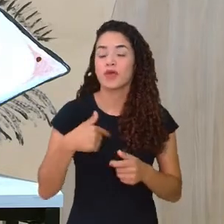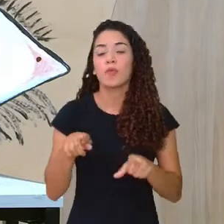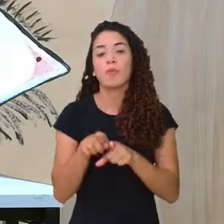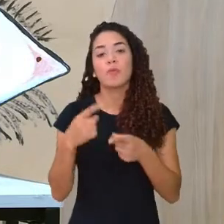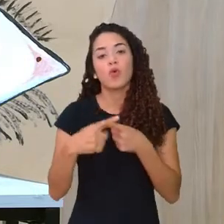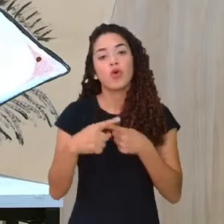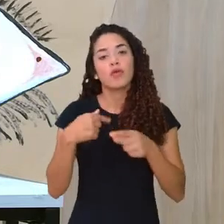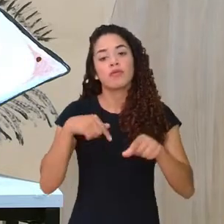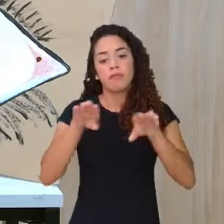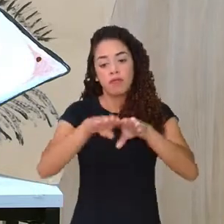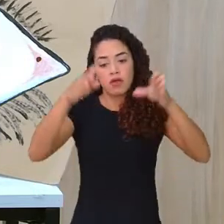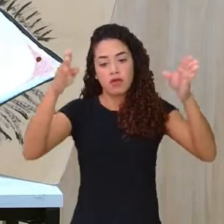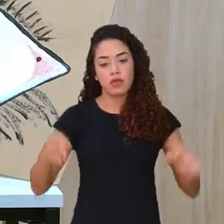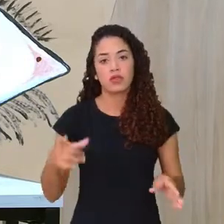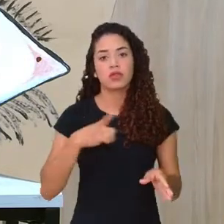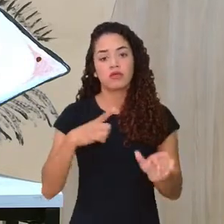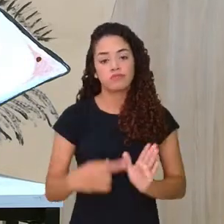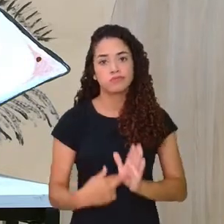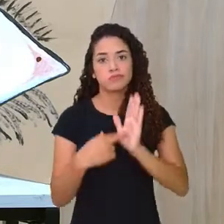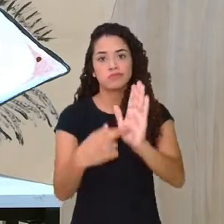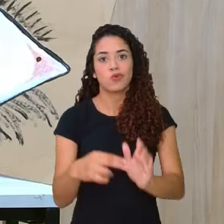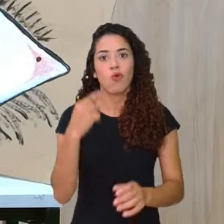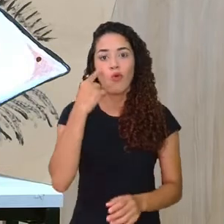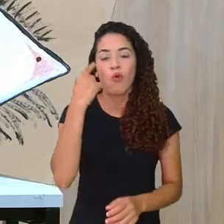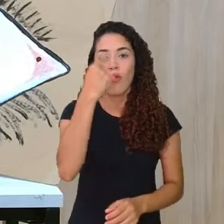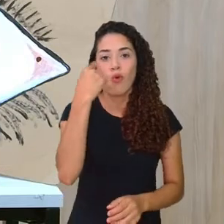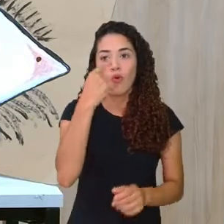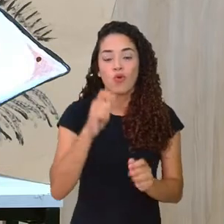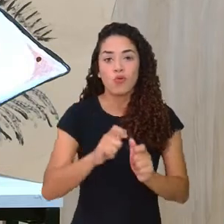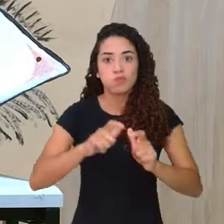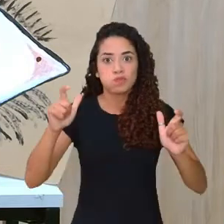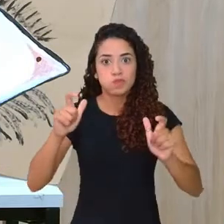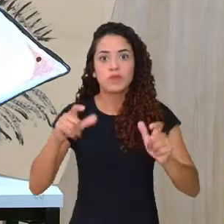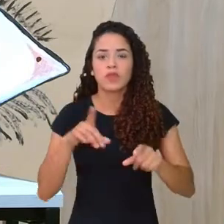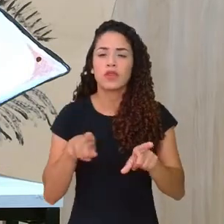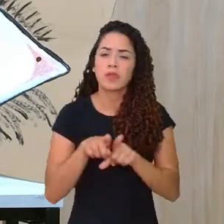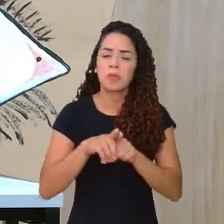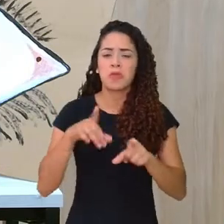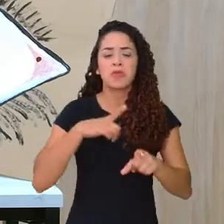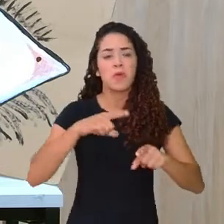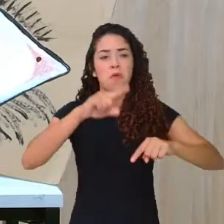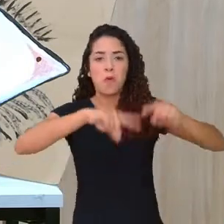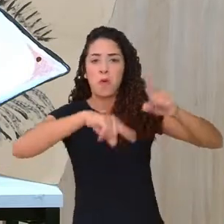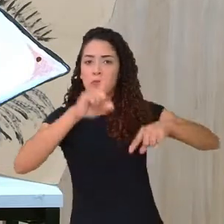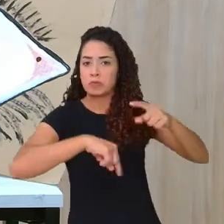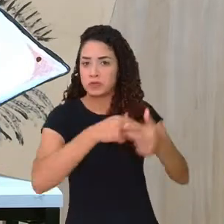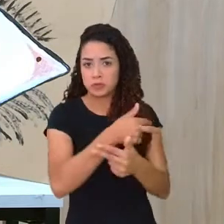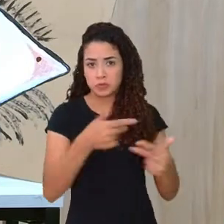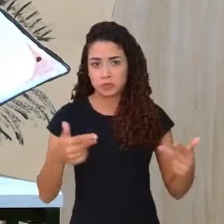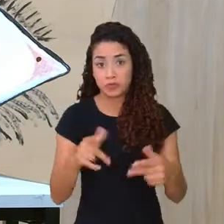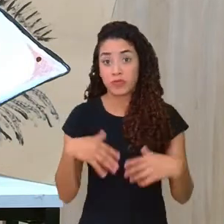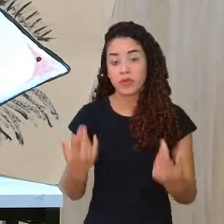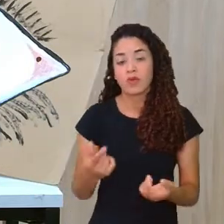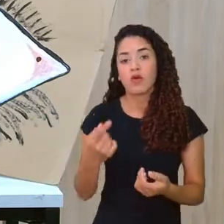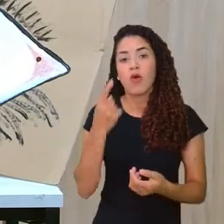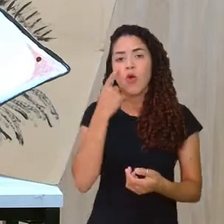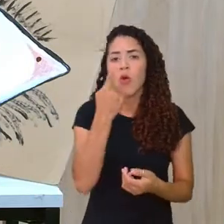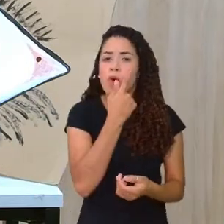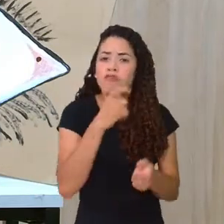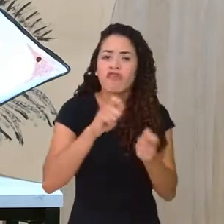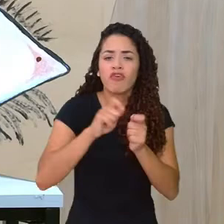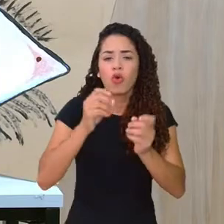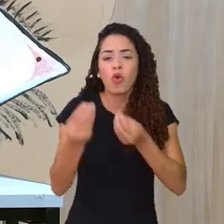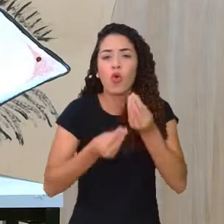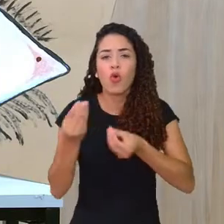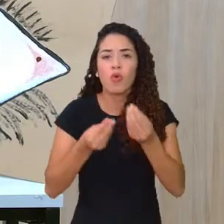tem uma representação de um olho bem grande e tem alguns objetos. Esse olho ele foi feito com papelão, né, com